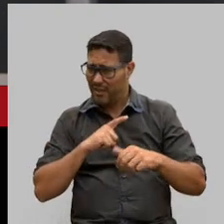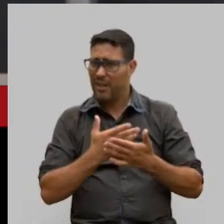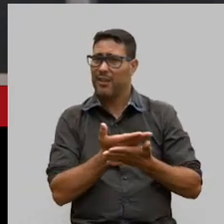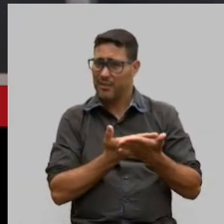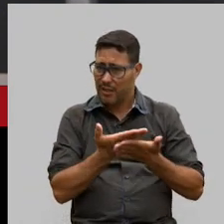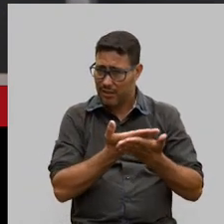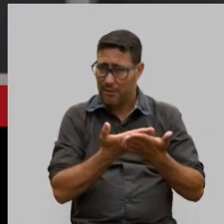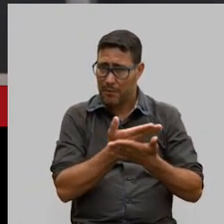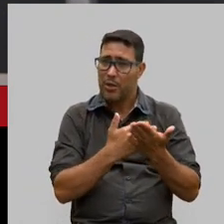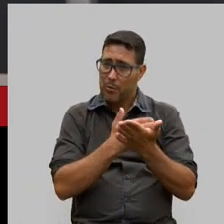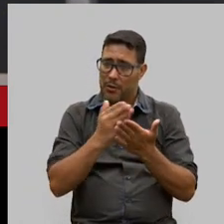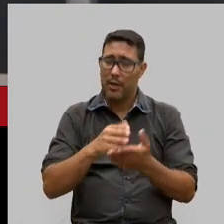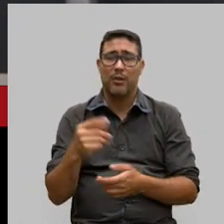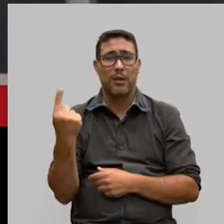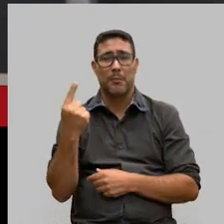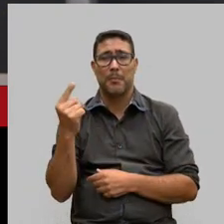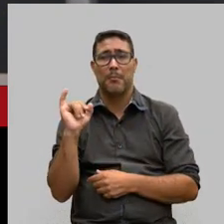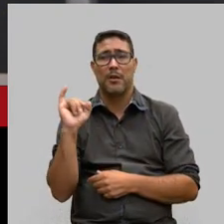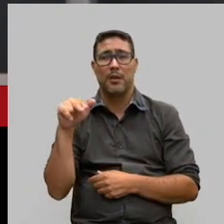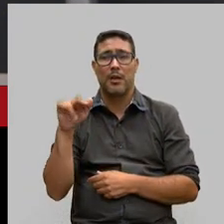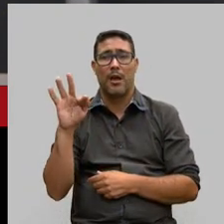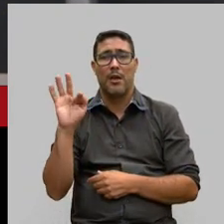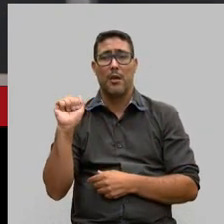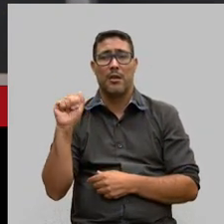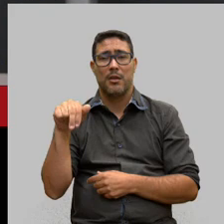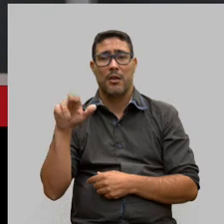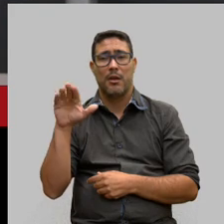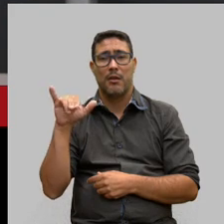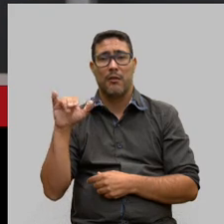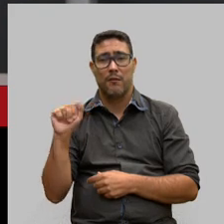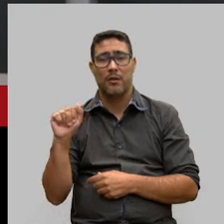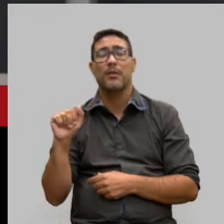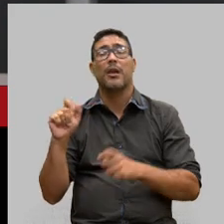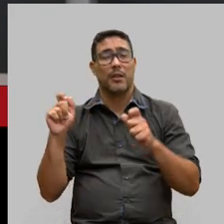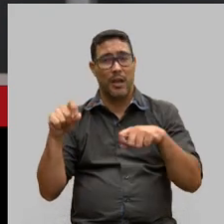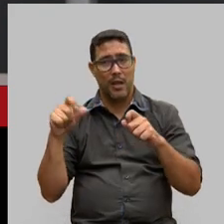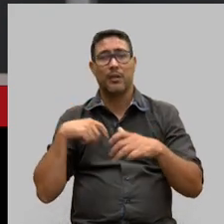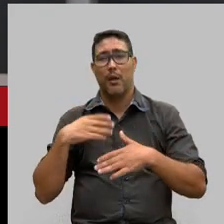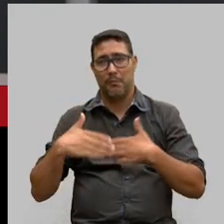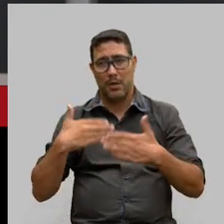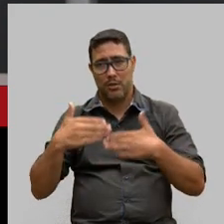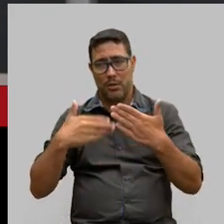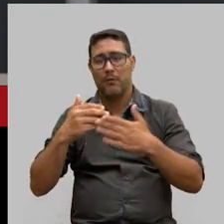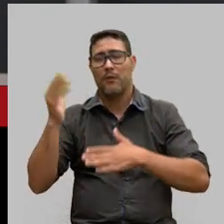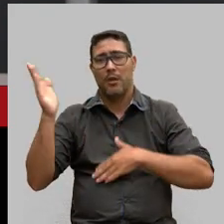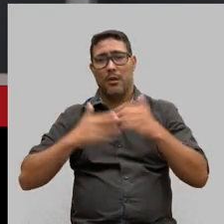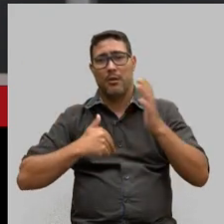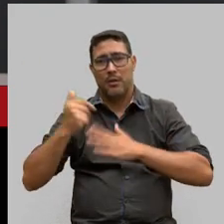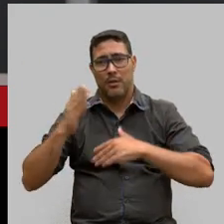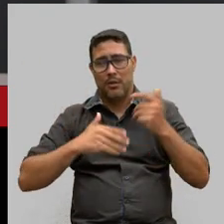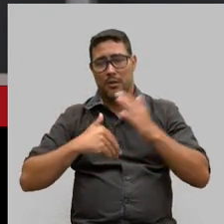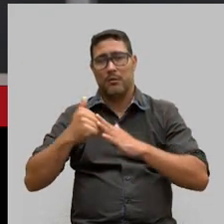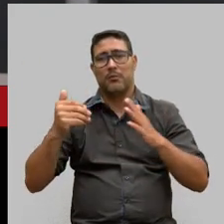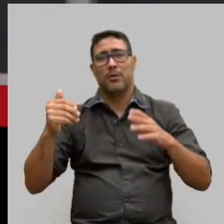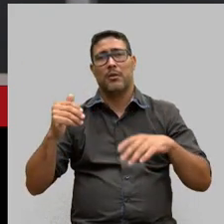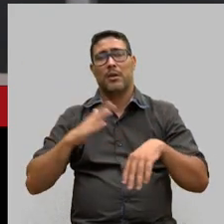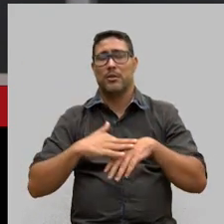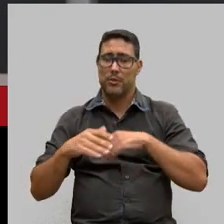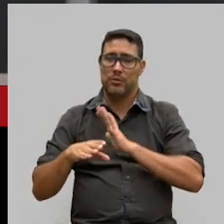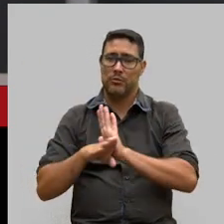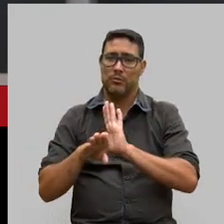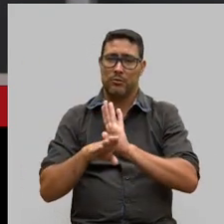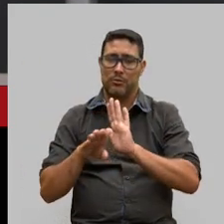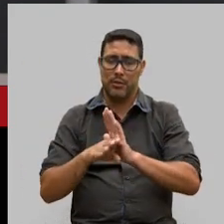infância eles terão grande Chan De desenvolver suas habilidades e construir e contribuir muito